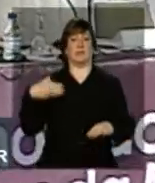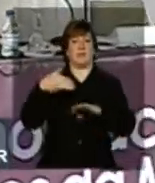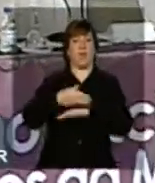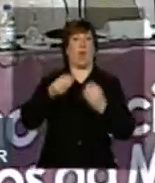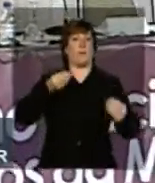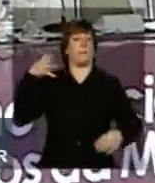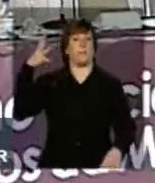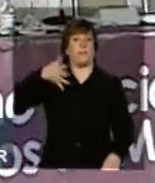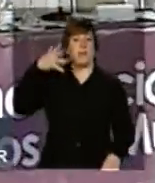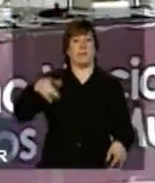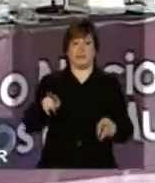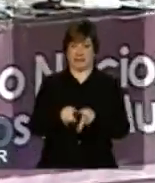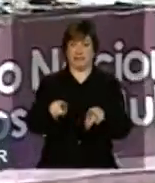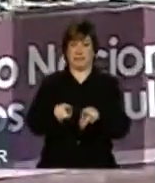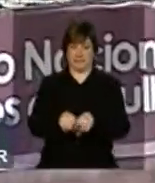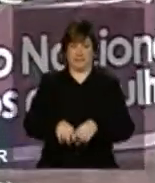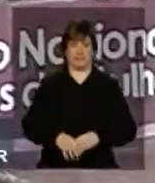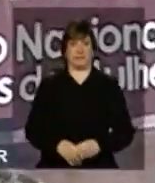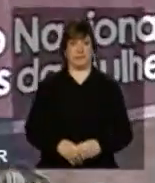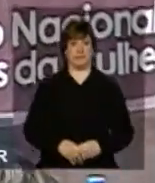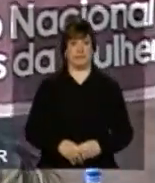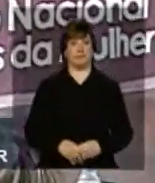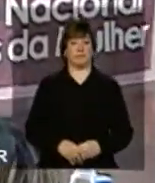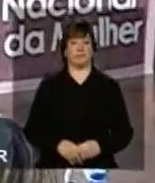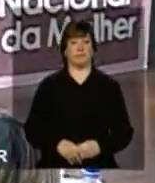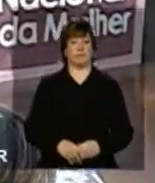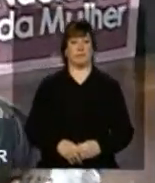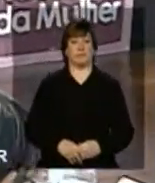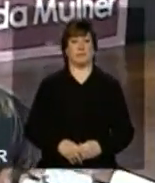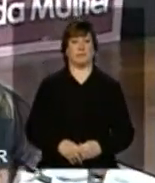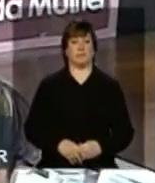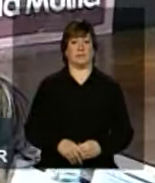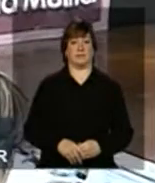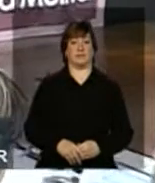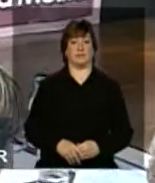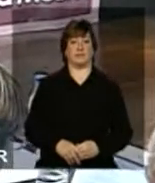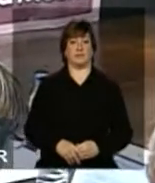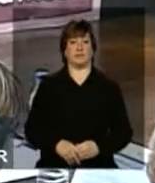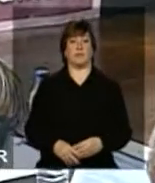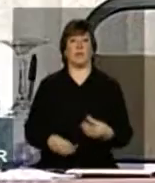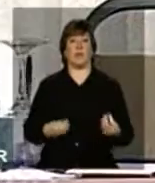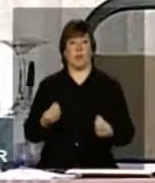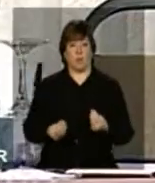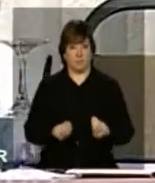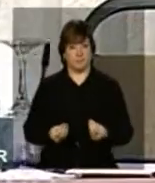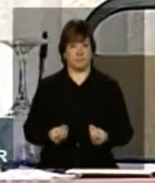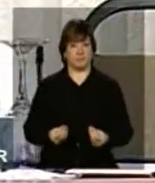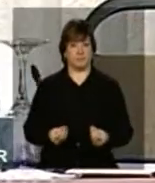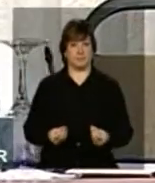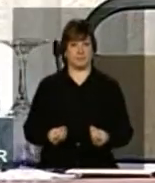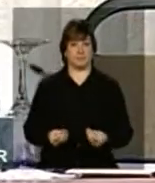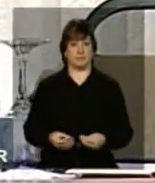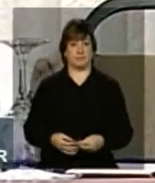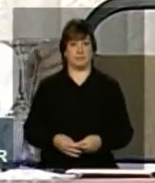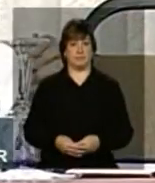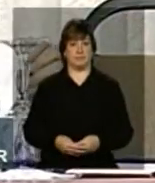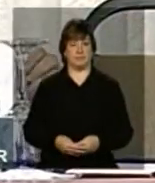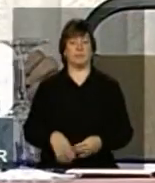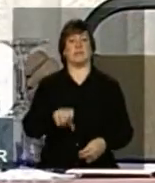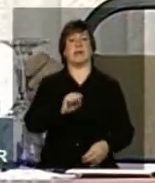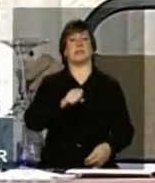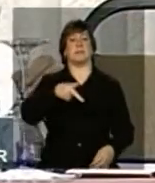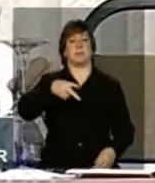palestrante da mesa, né? E de maneiras que a